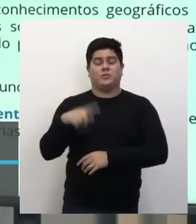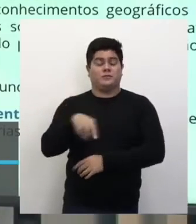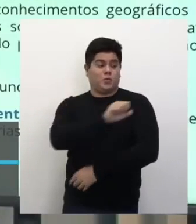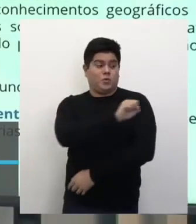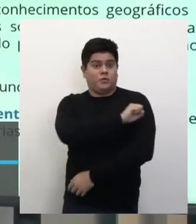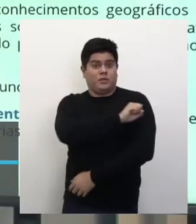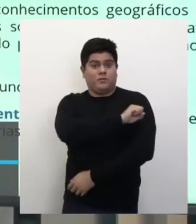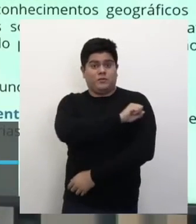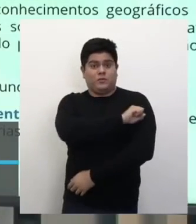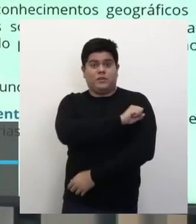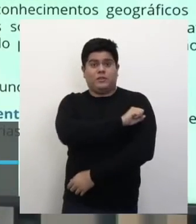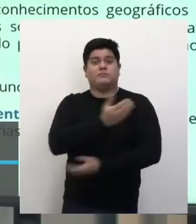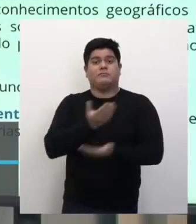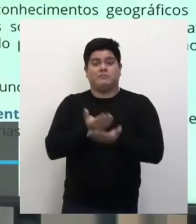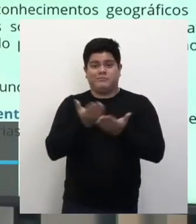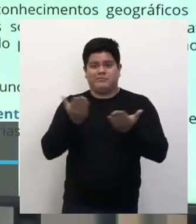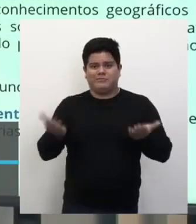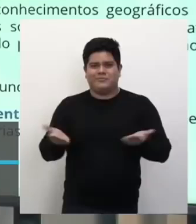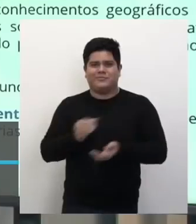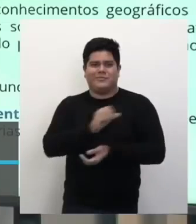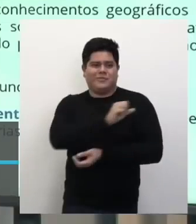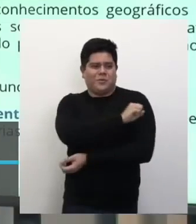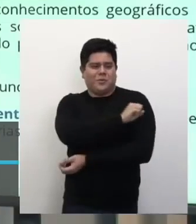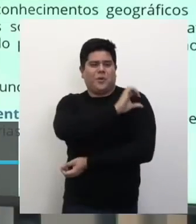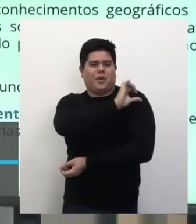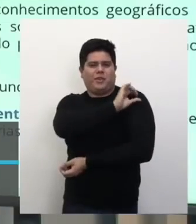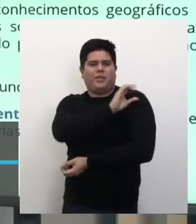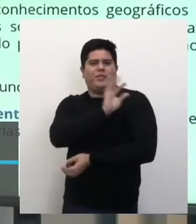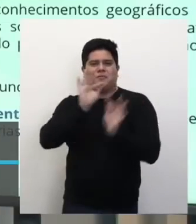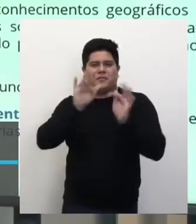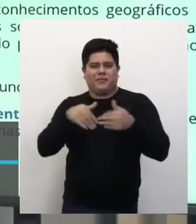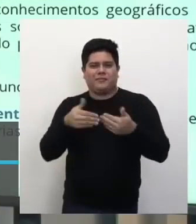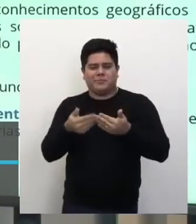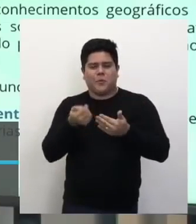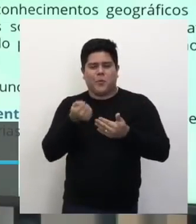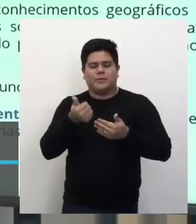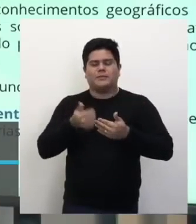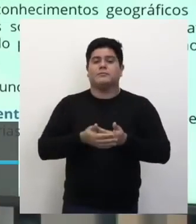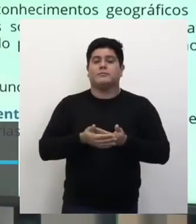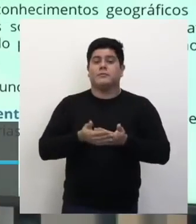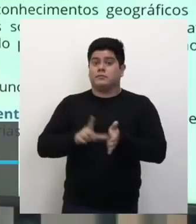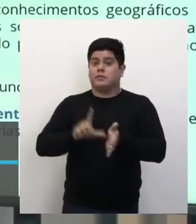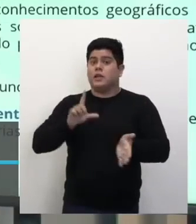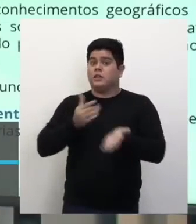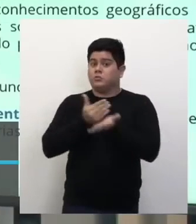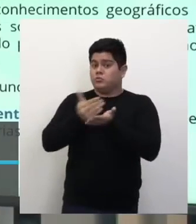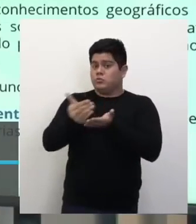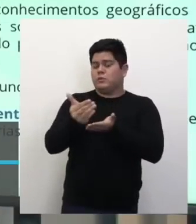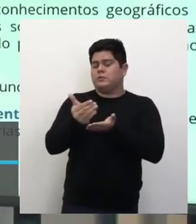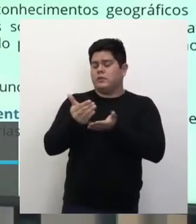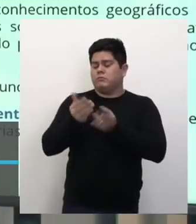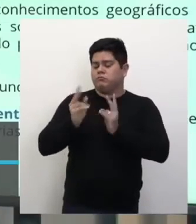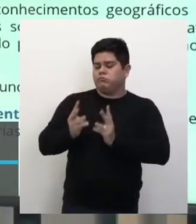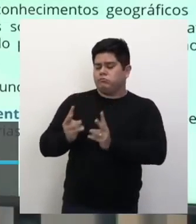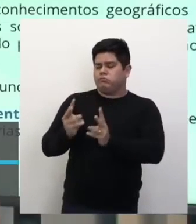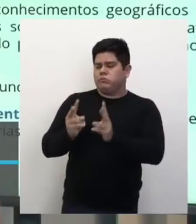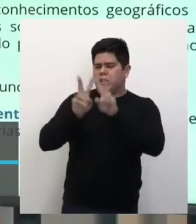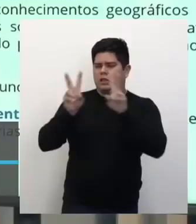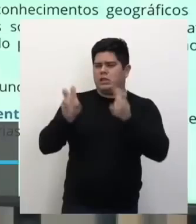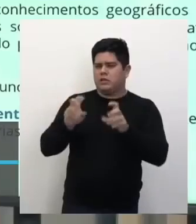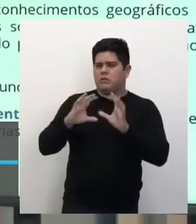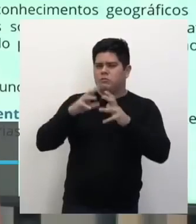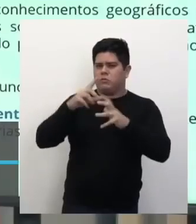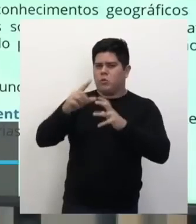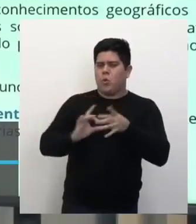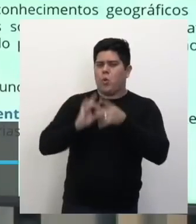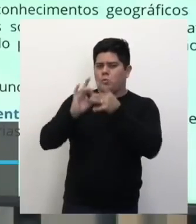ensino fundamental, anos finais. E antes de começarmos essa continuidade aí da globalização, o professor